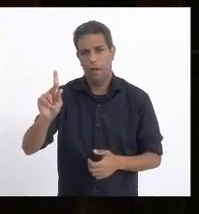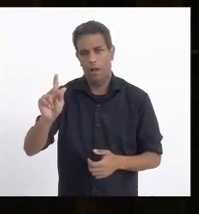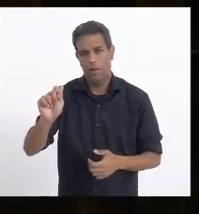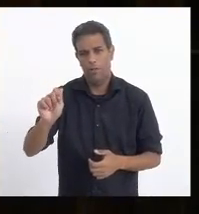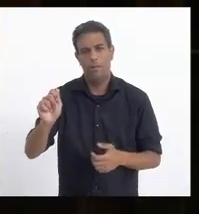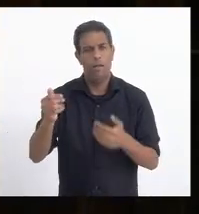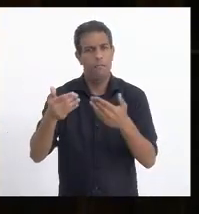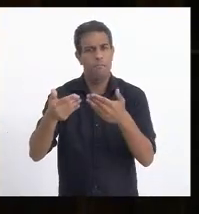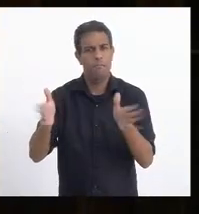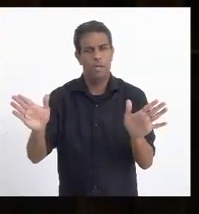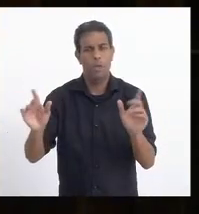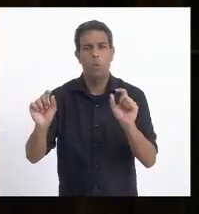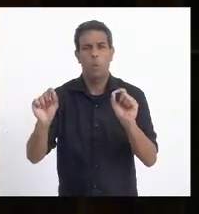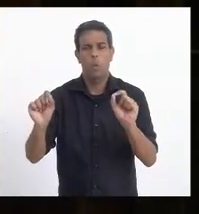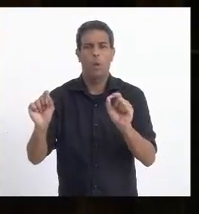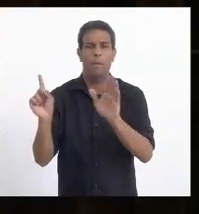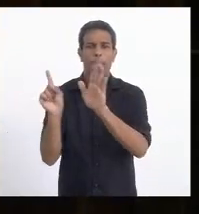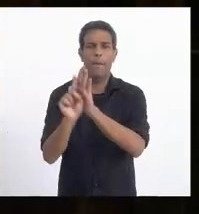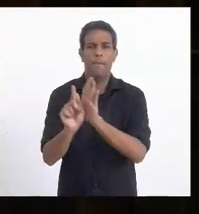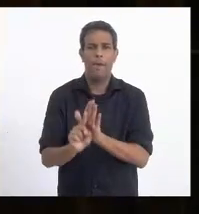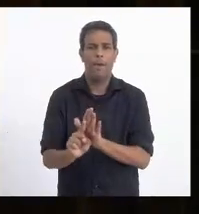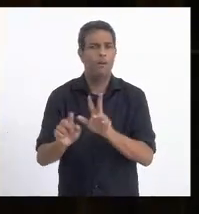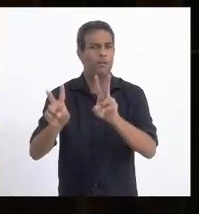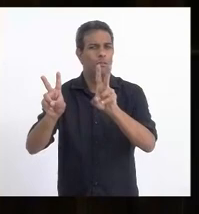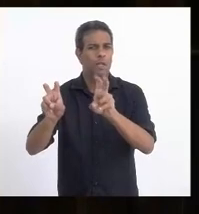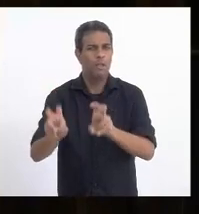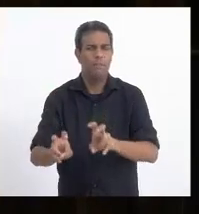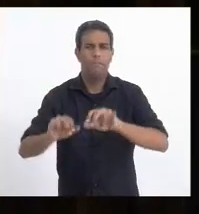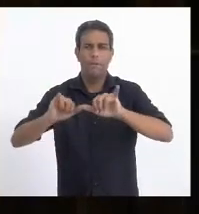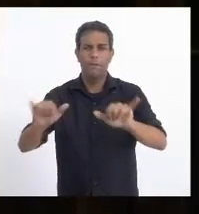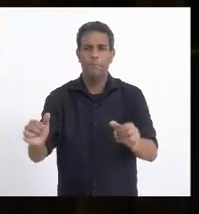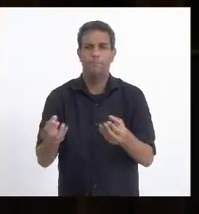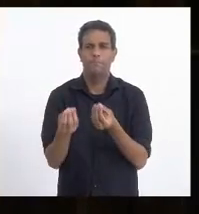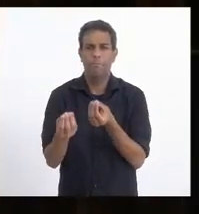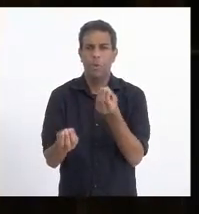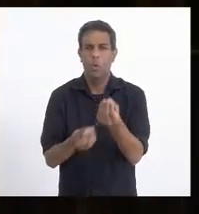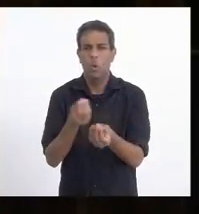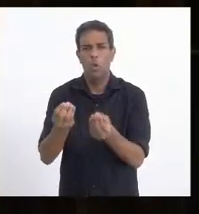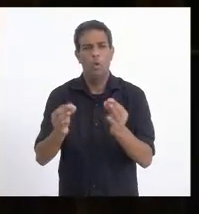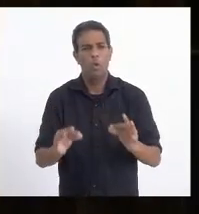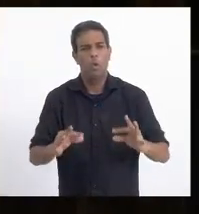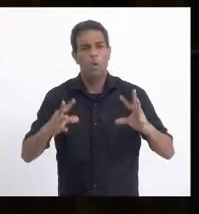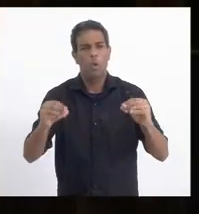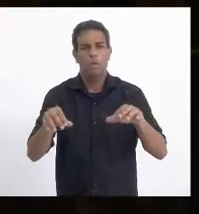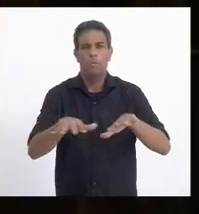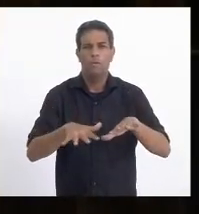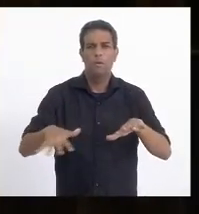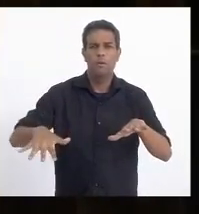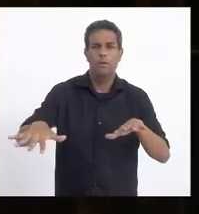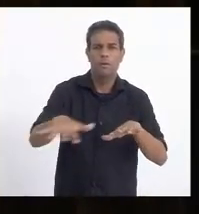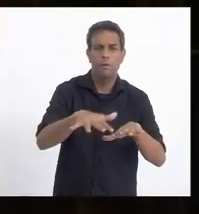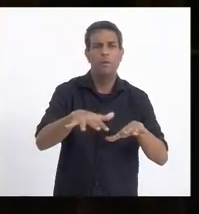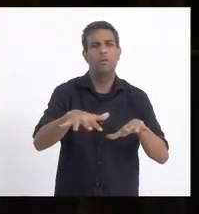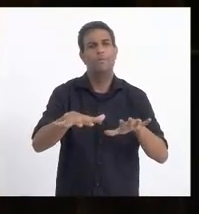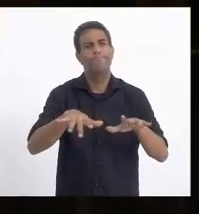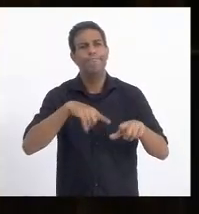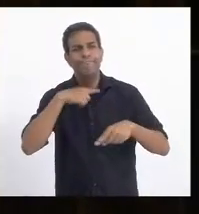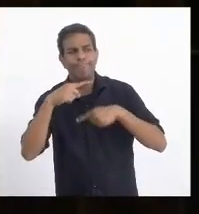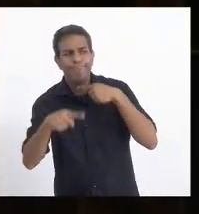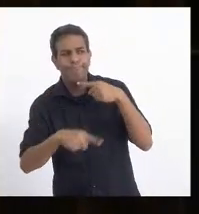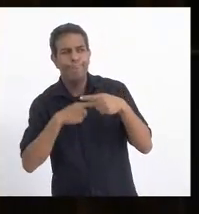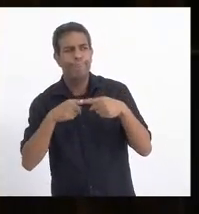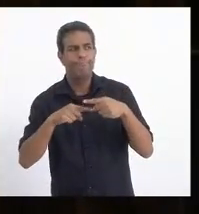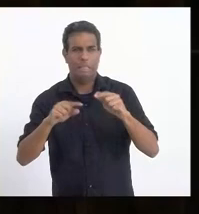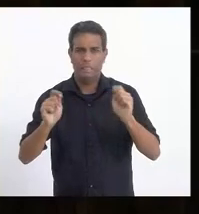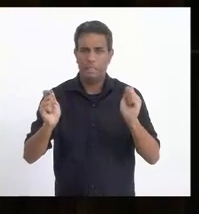abrir o bem sobre esse tema e há consenso entre todos os deputados Duvido